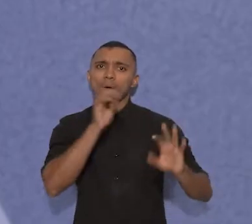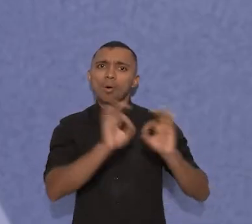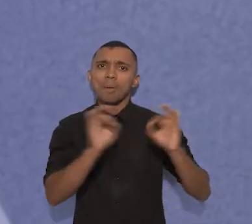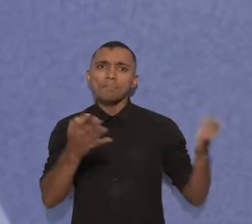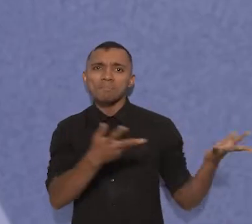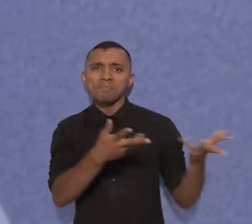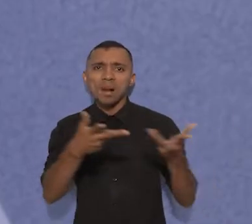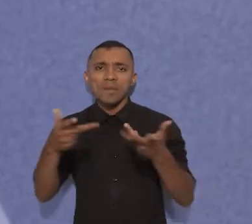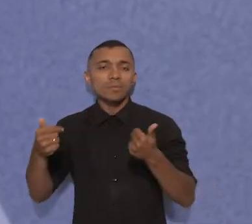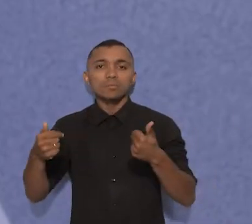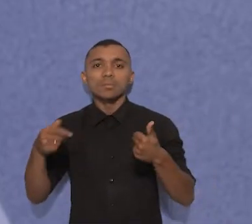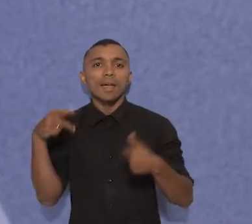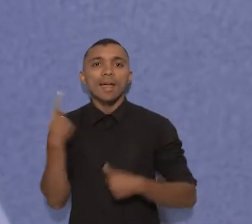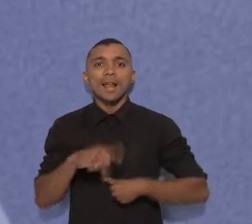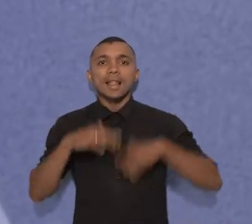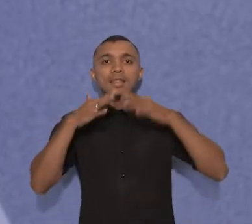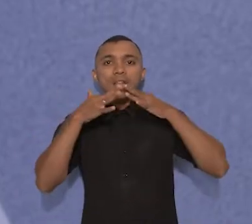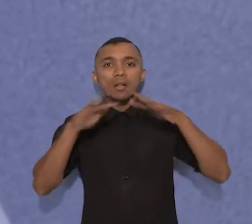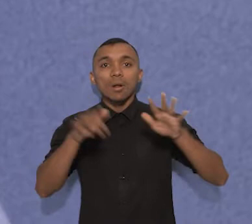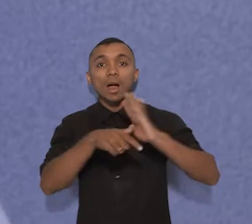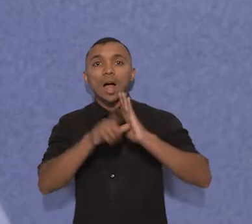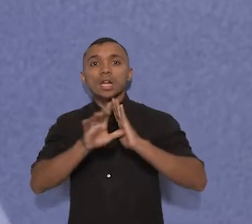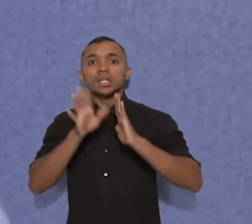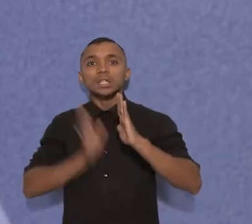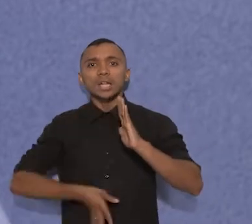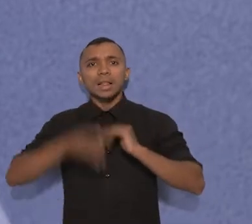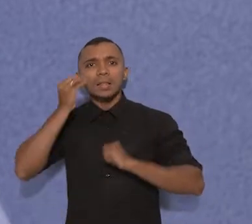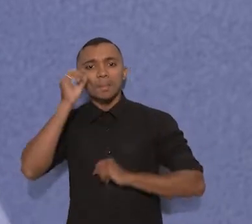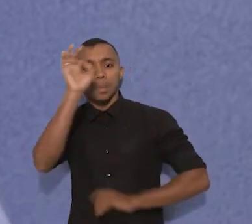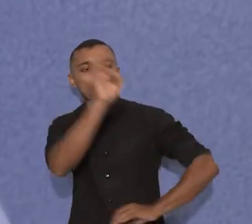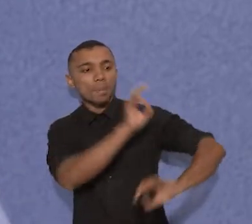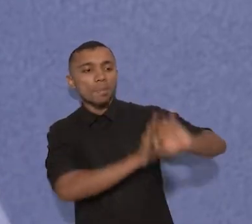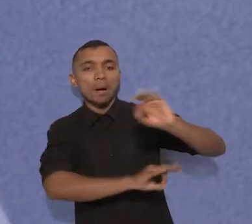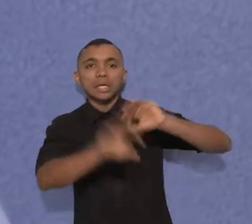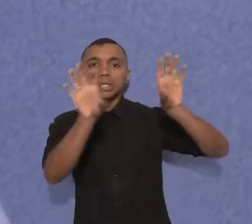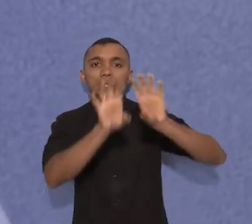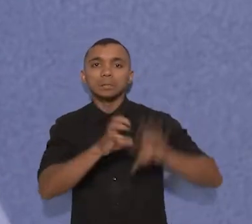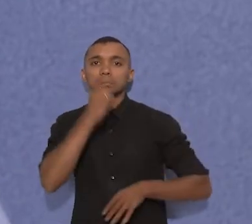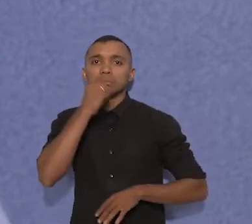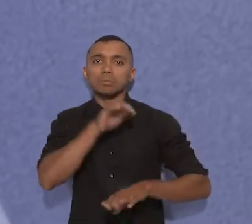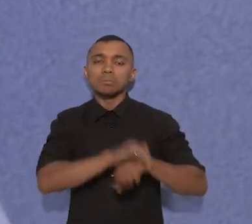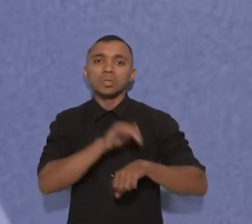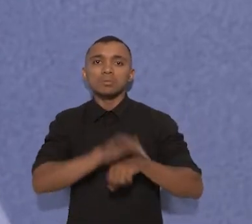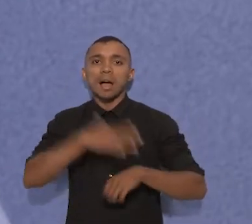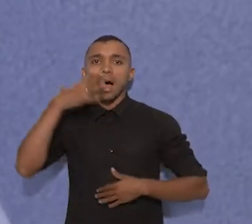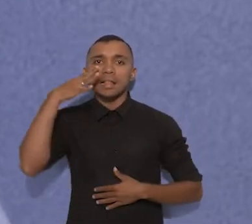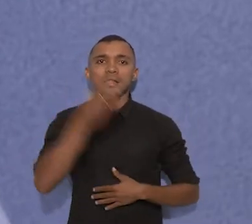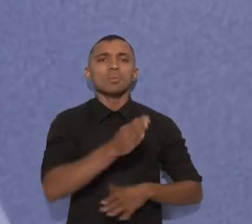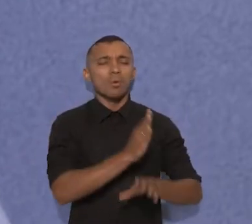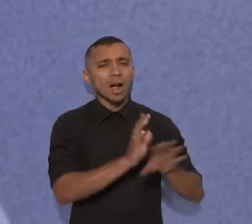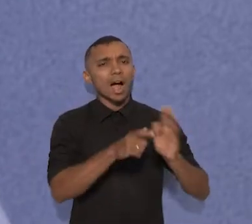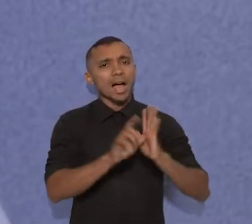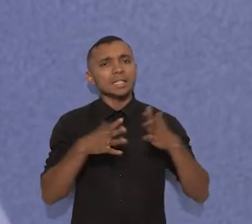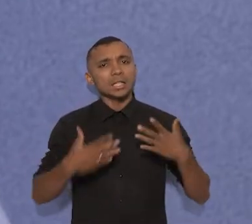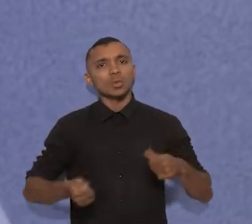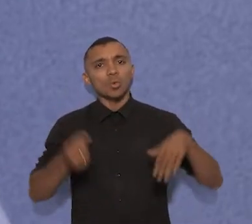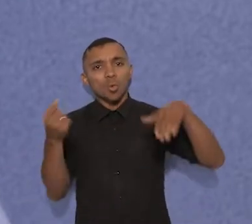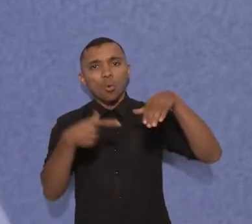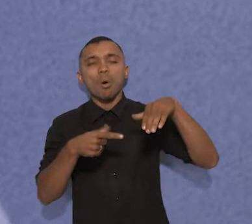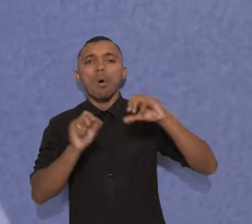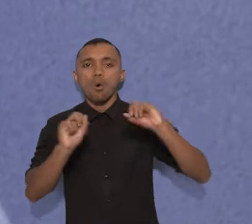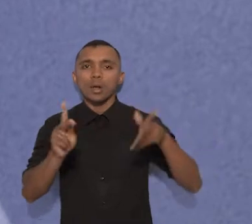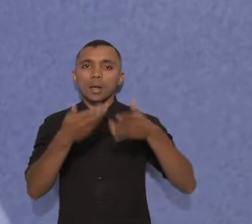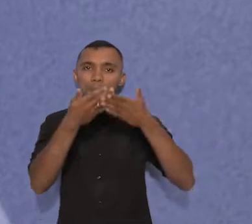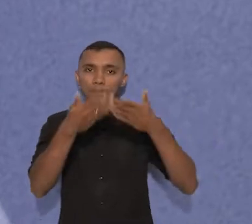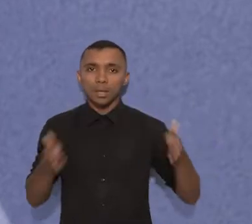foi absolutamente natural. Dominou o Corinthians o tempo inteiro. Né? Teve sangue frio para tomar o primeiro gol. Poderia ter